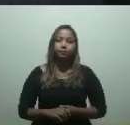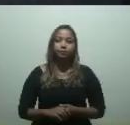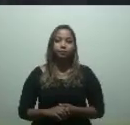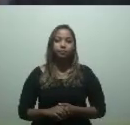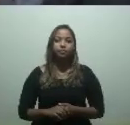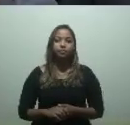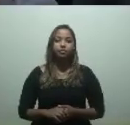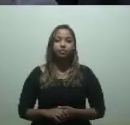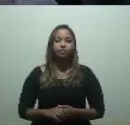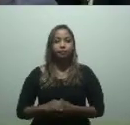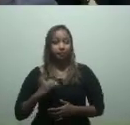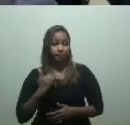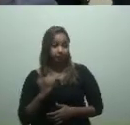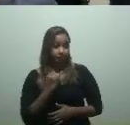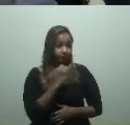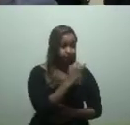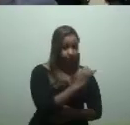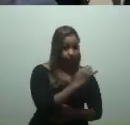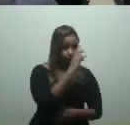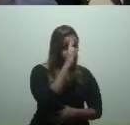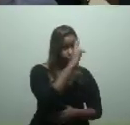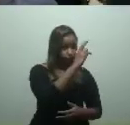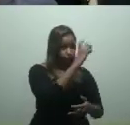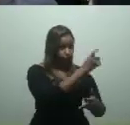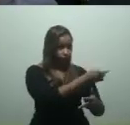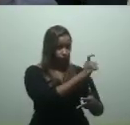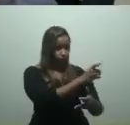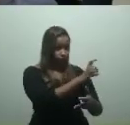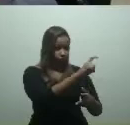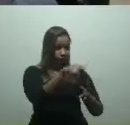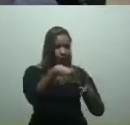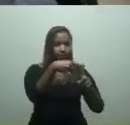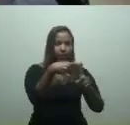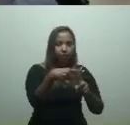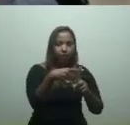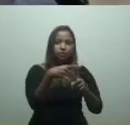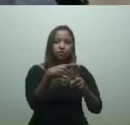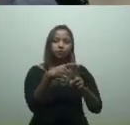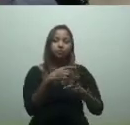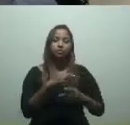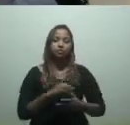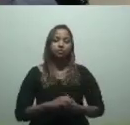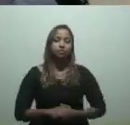vem indicar ao chefe do Executivo extensivo...